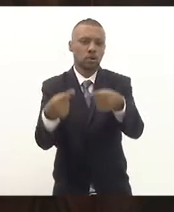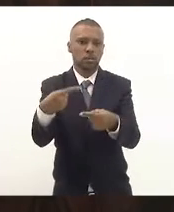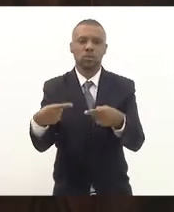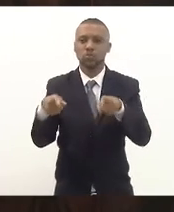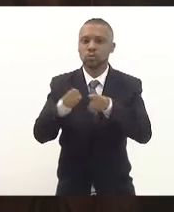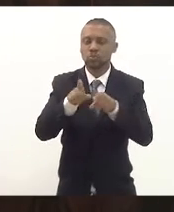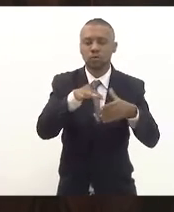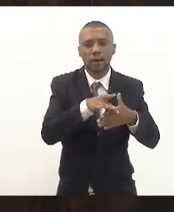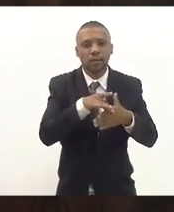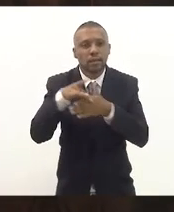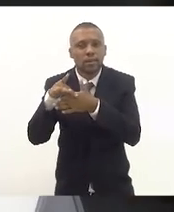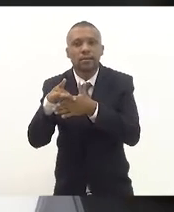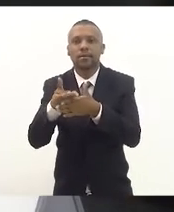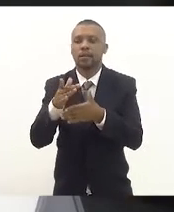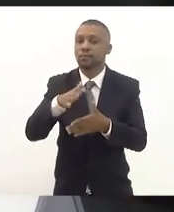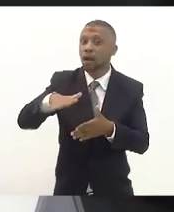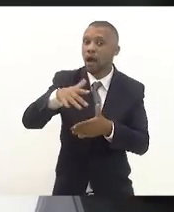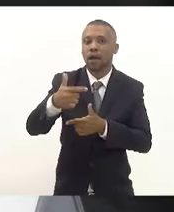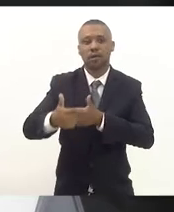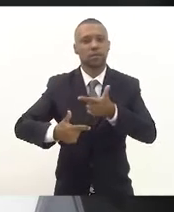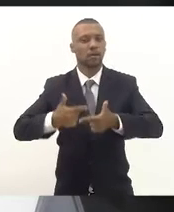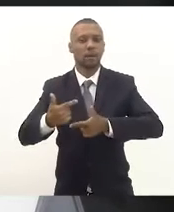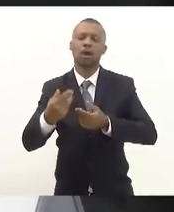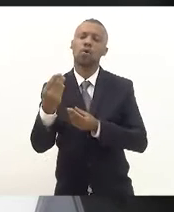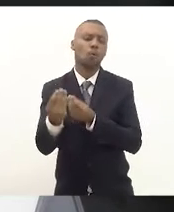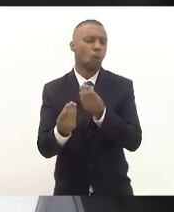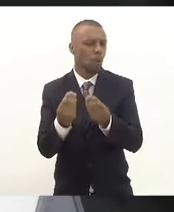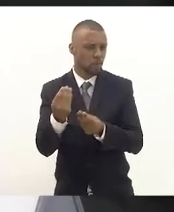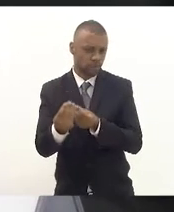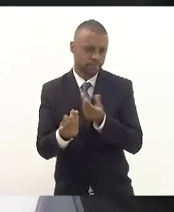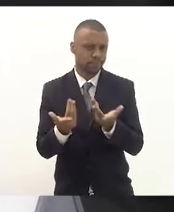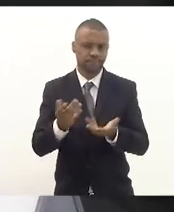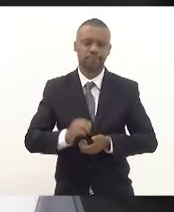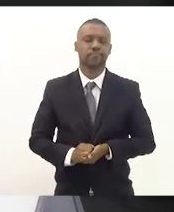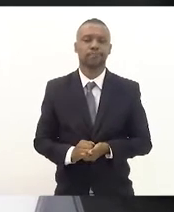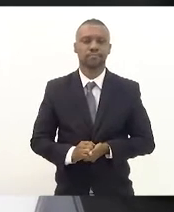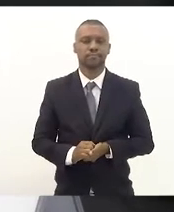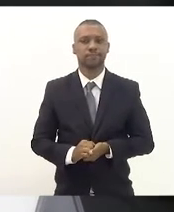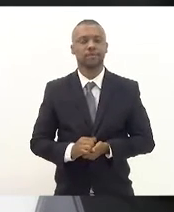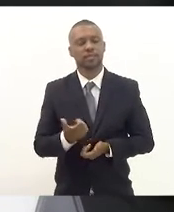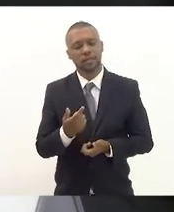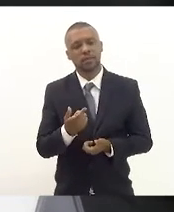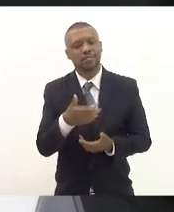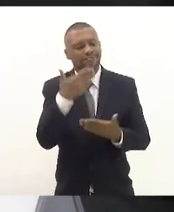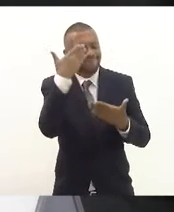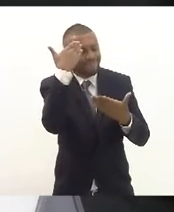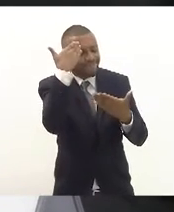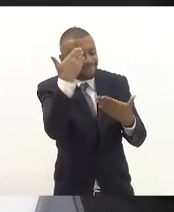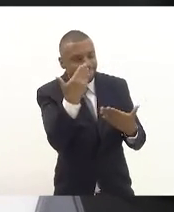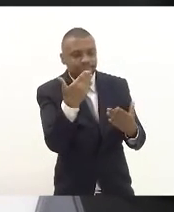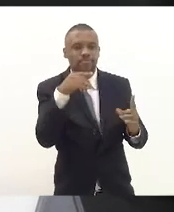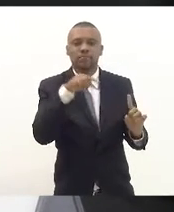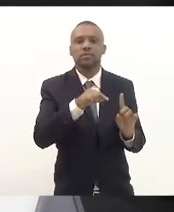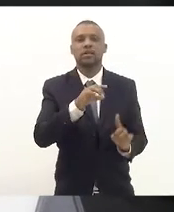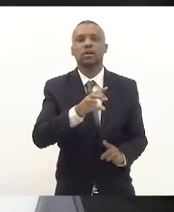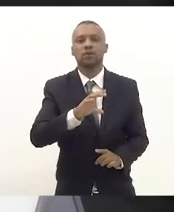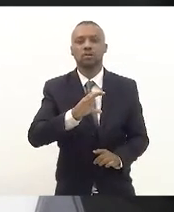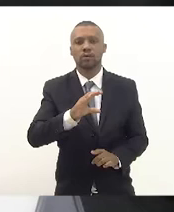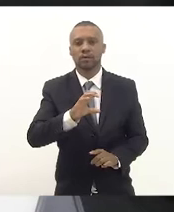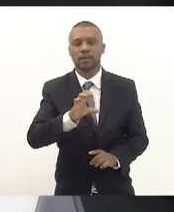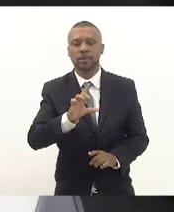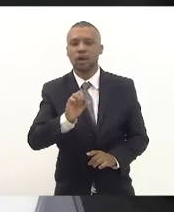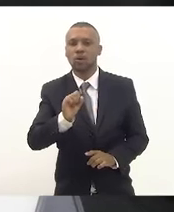suas lideranças como conduzir na sua área de atuação e eu tenho muito que agradecer aos céus